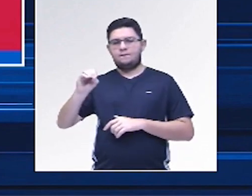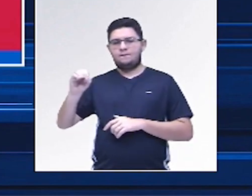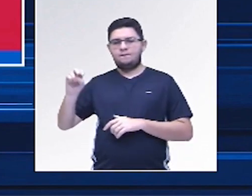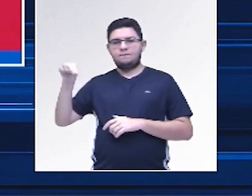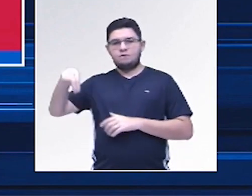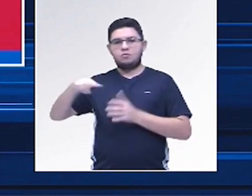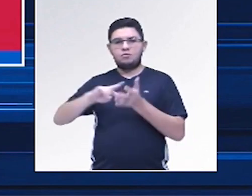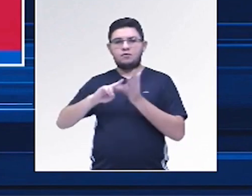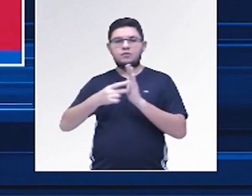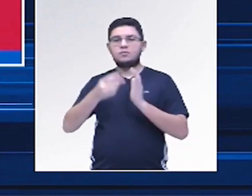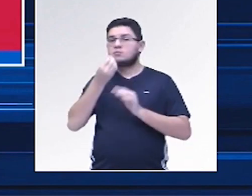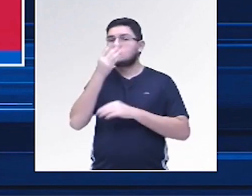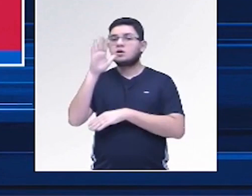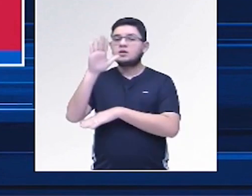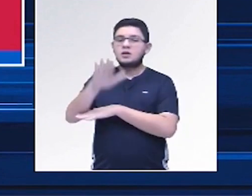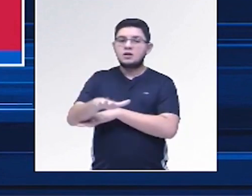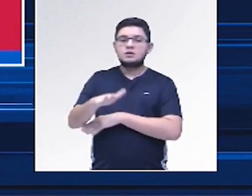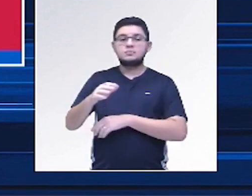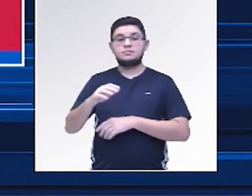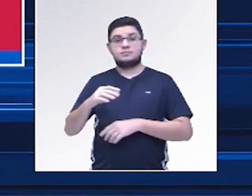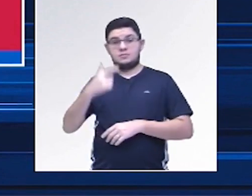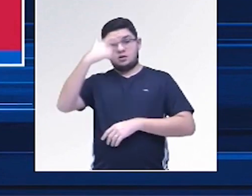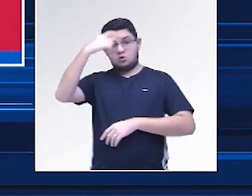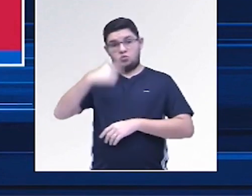Julia. Continuando.